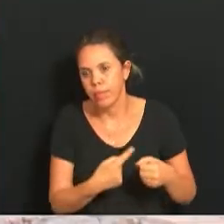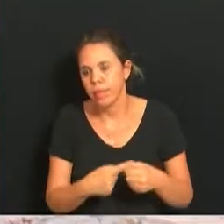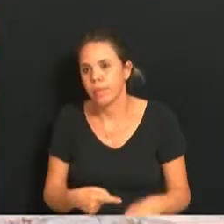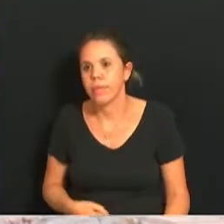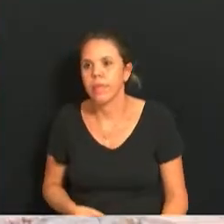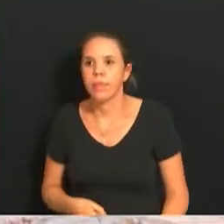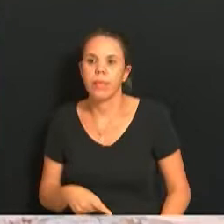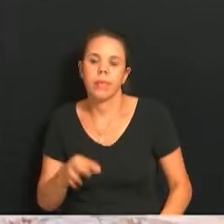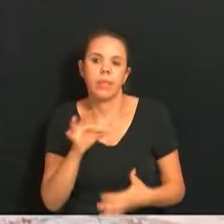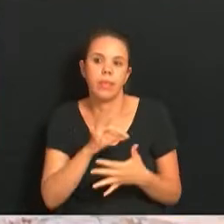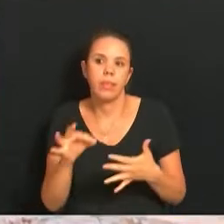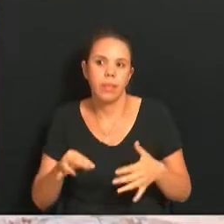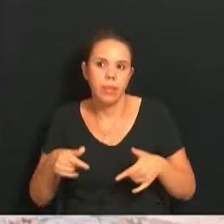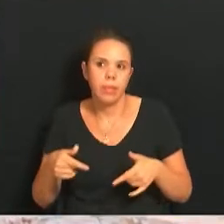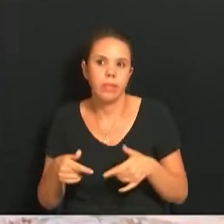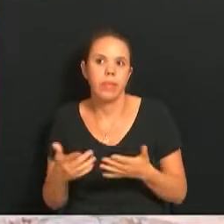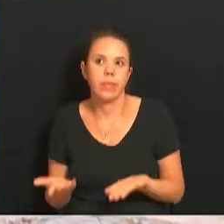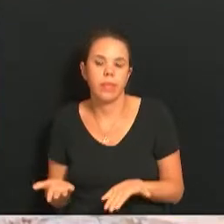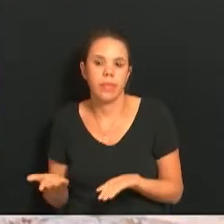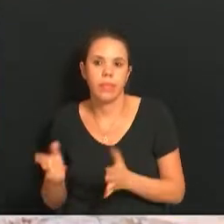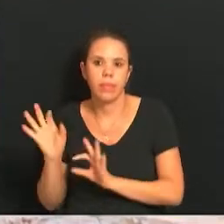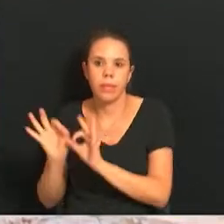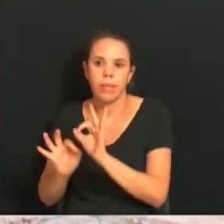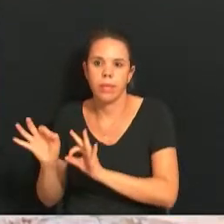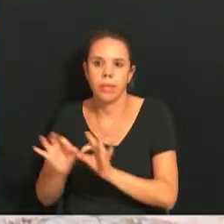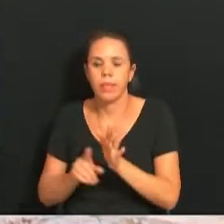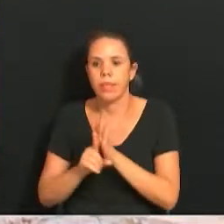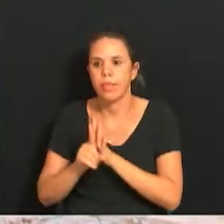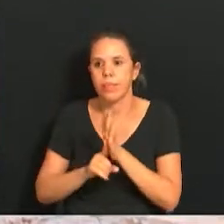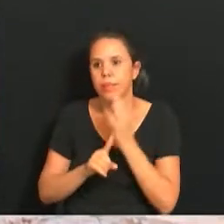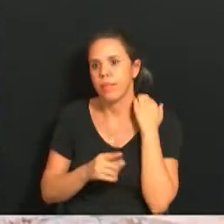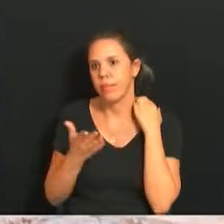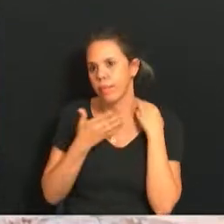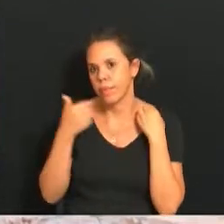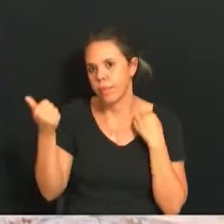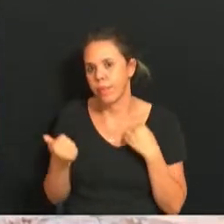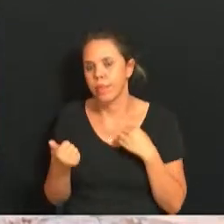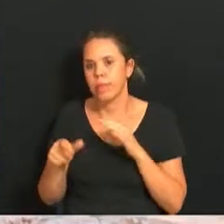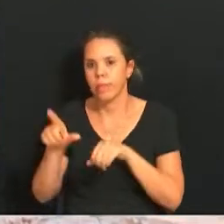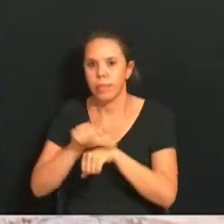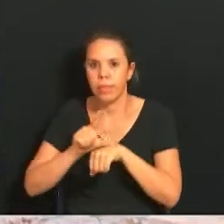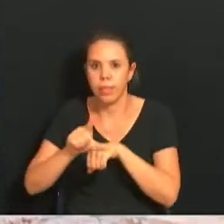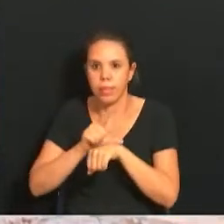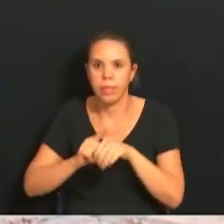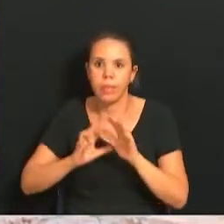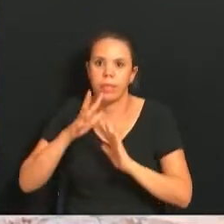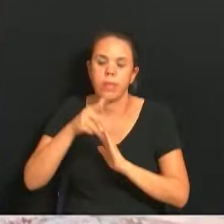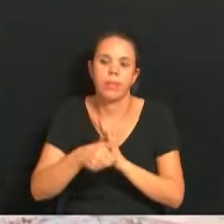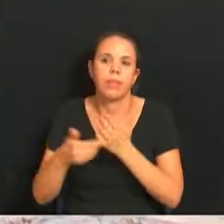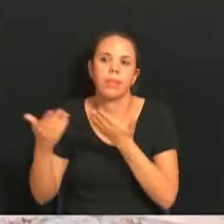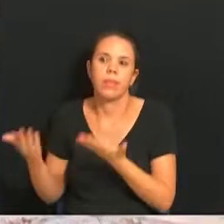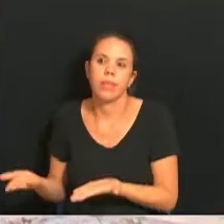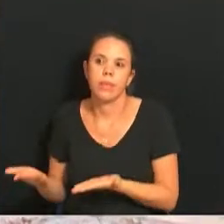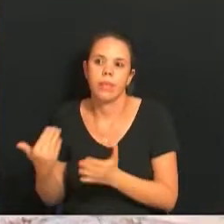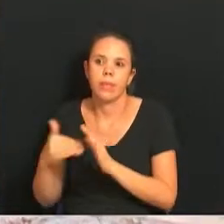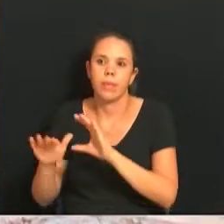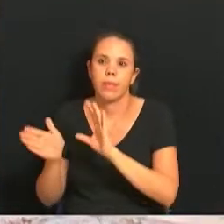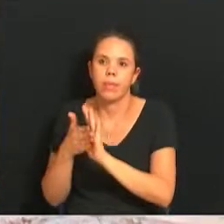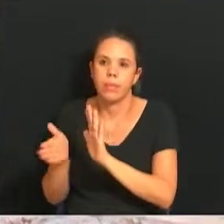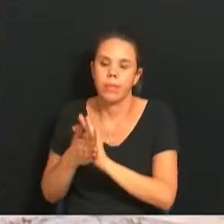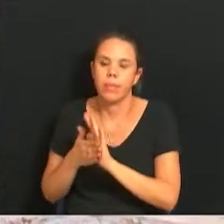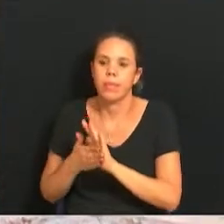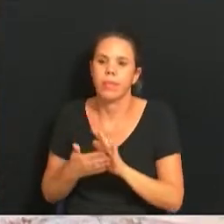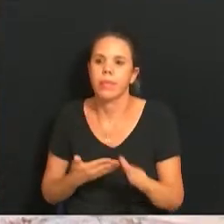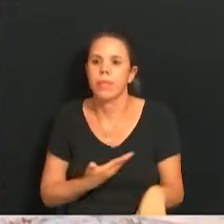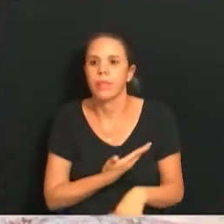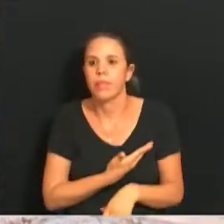atuação dessa frente está a elaboração de estudos para melhorar a legislação ambiental, enviar propostas para o